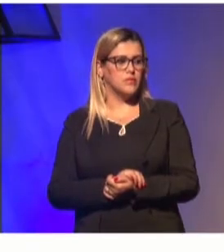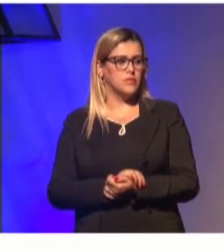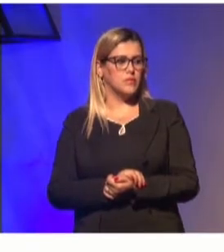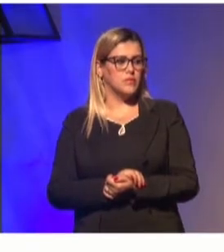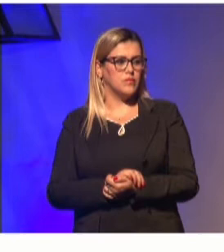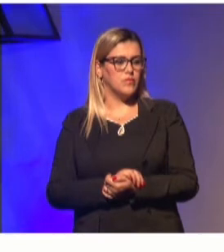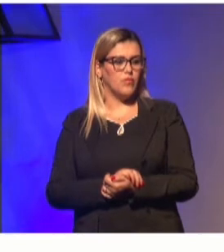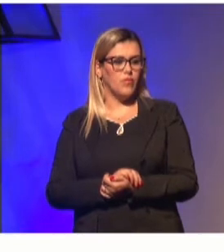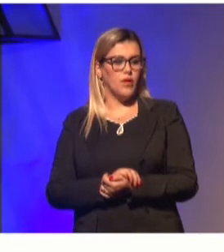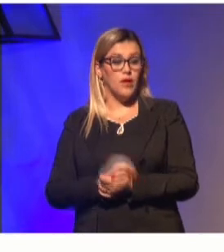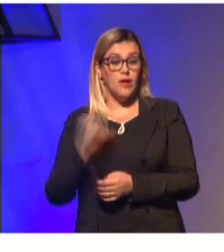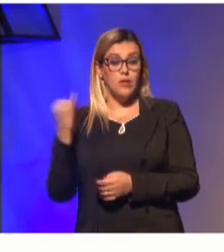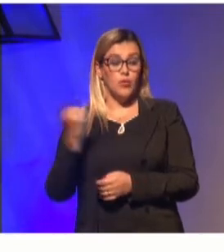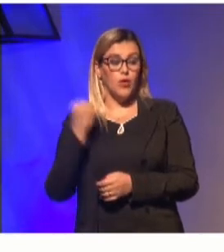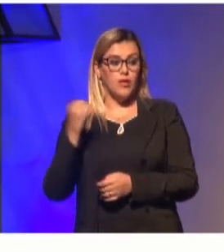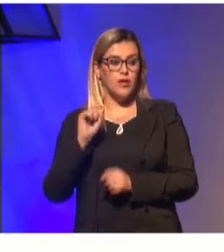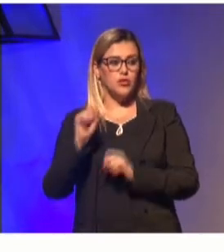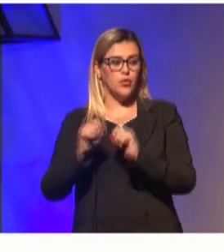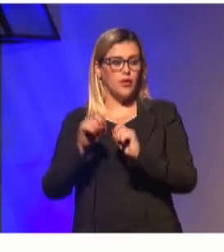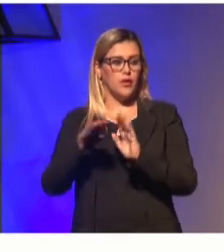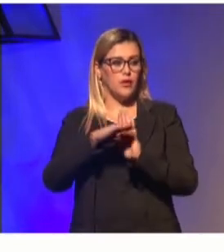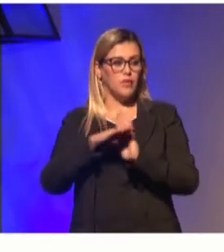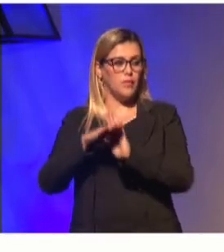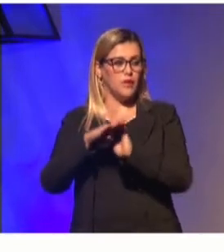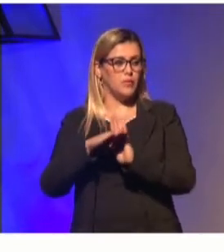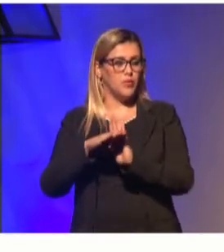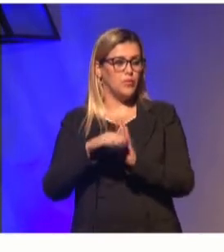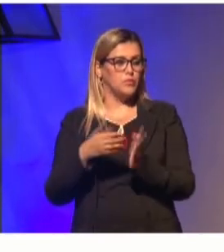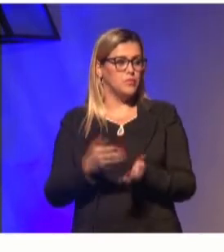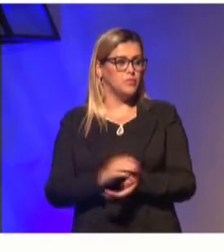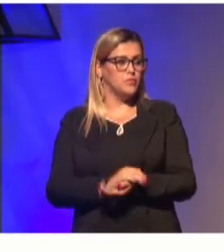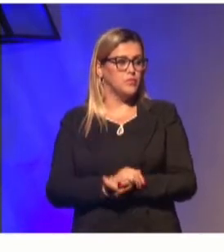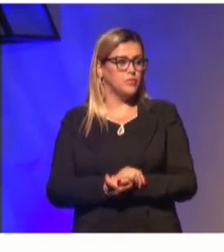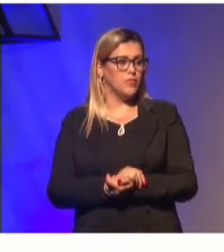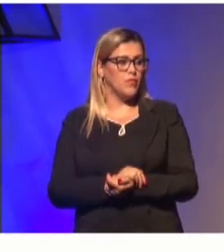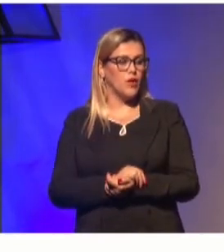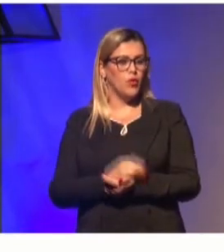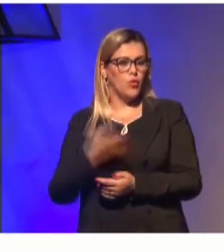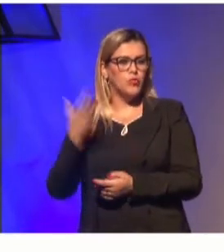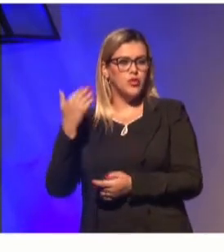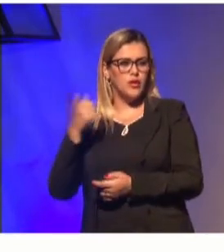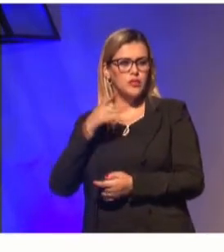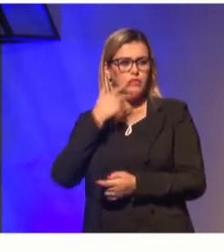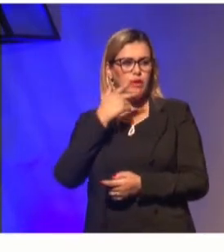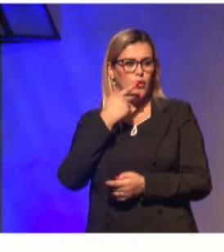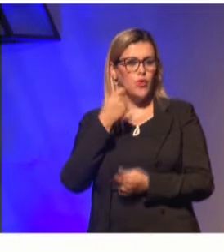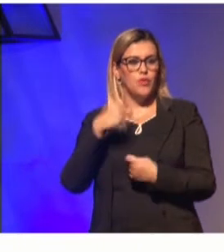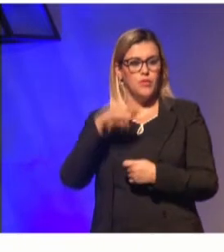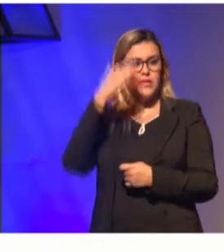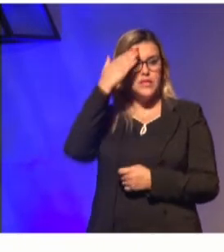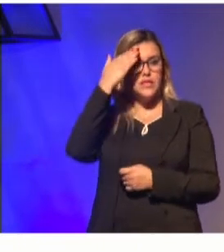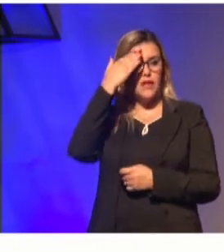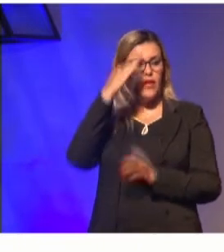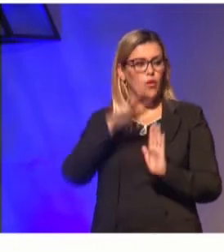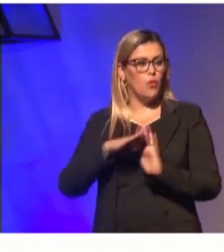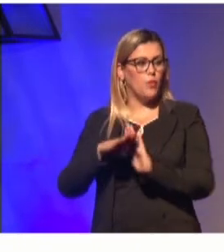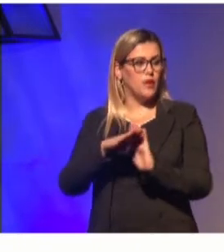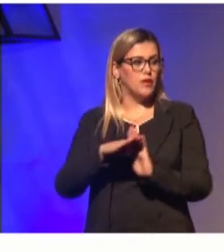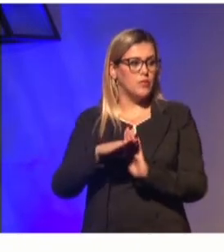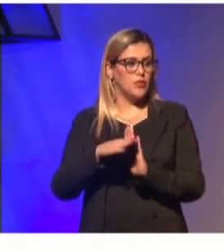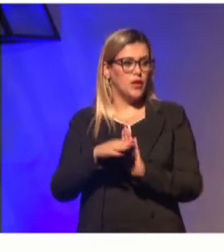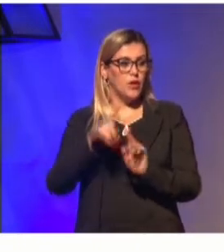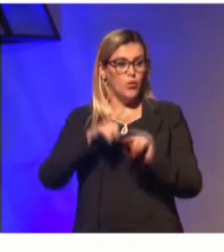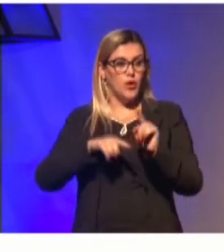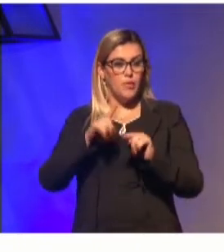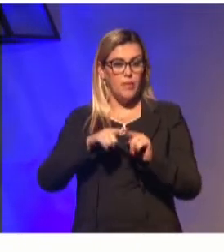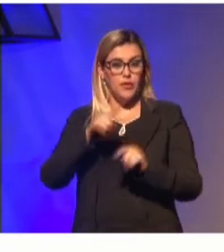Uma coisa importante, a questão de parâmetros. Então, como foi falado, você tem que entender o parâmetro, o equipamento que você tem na